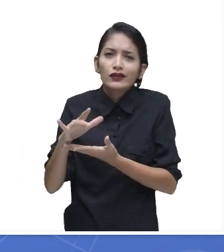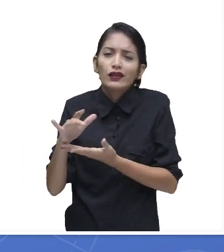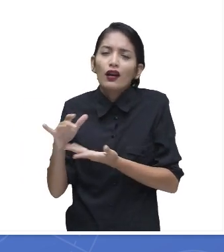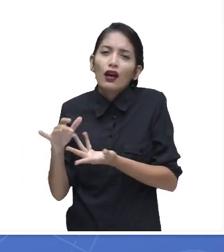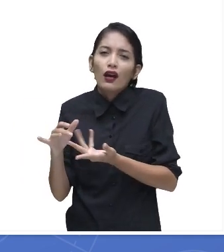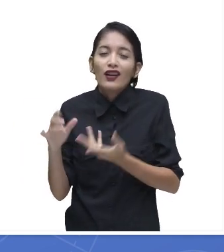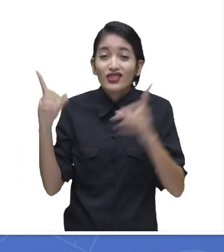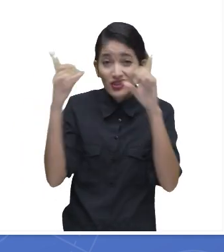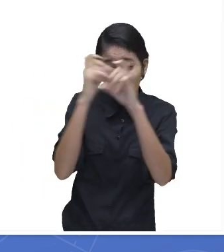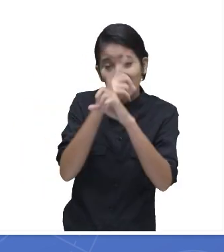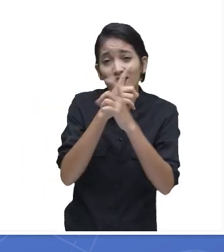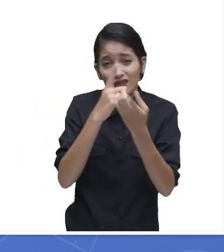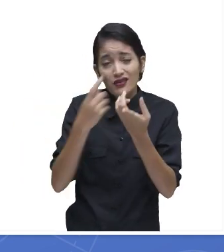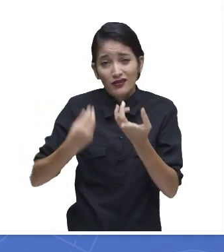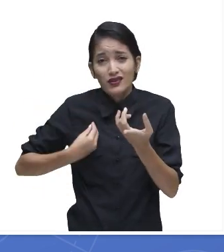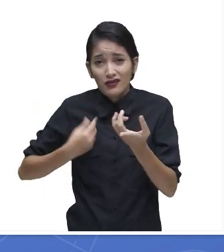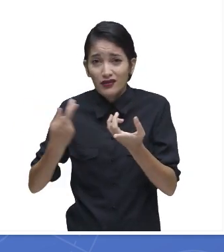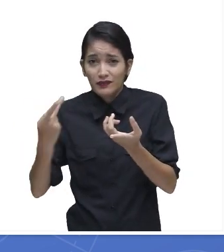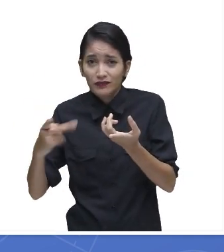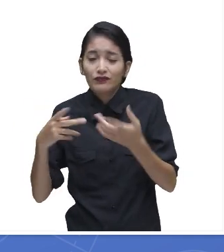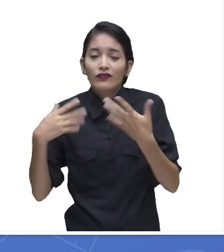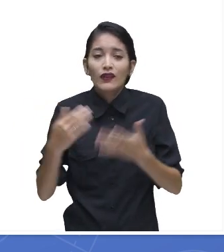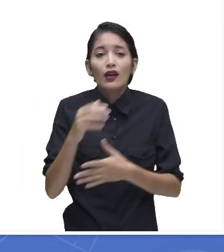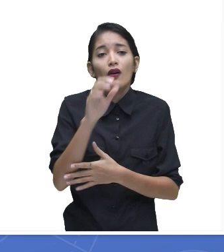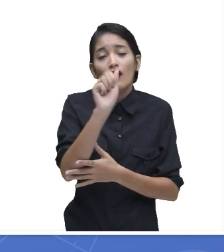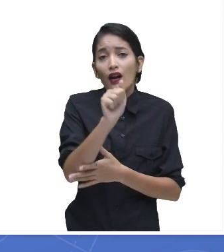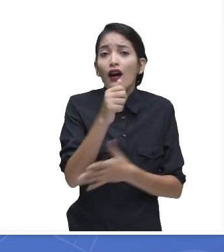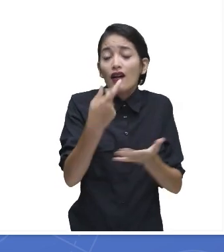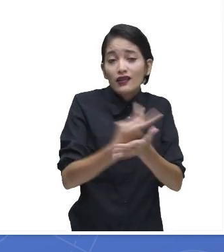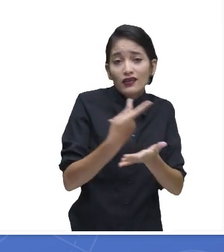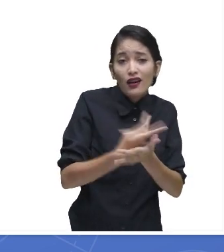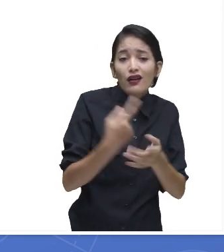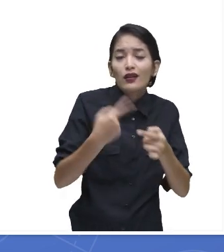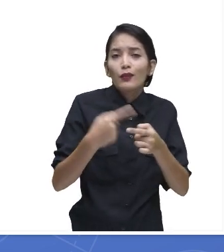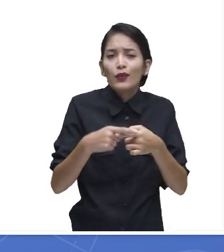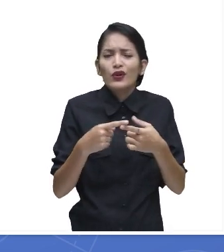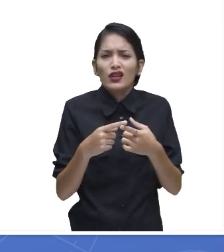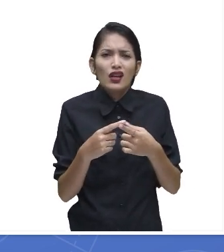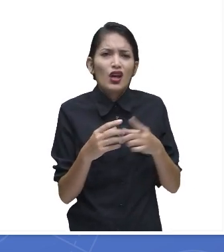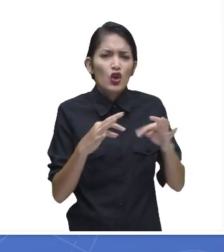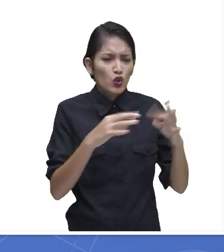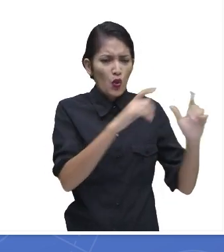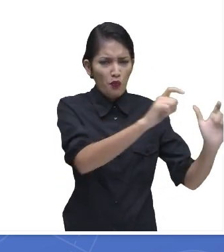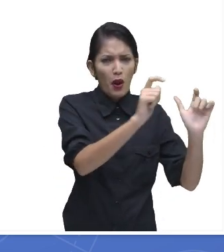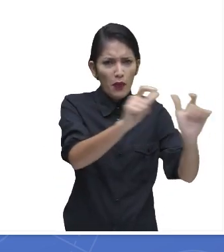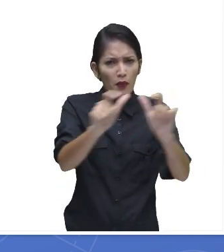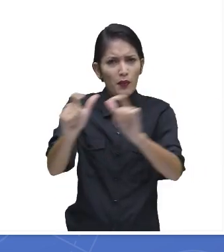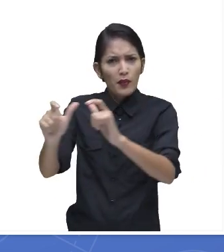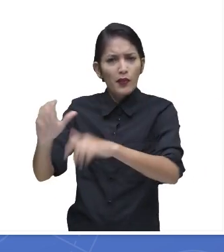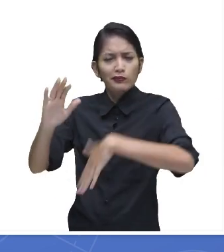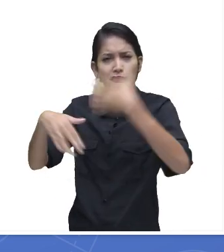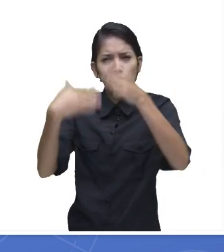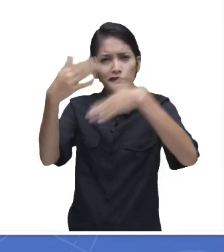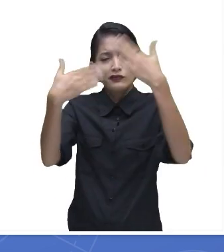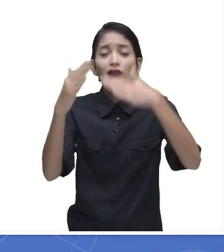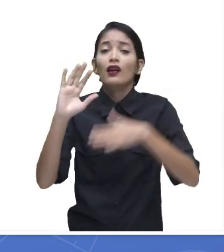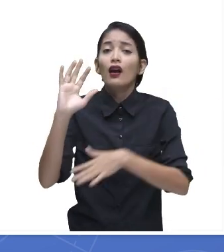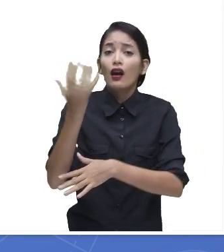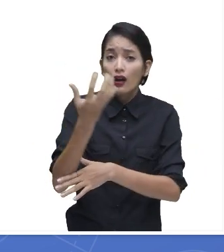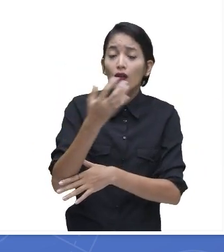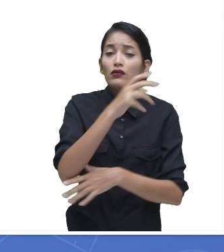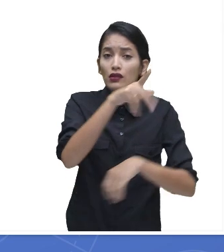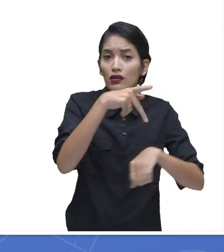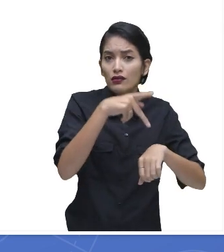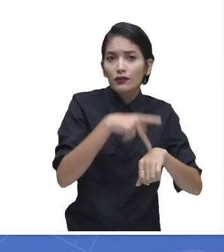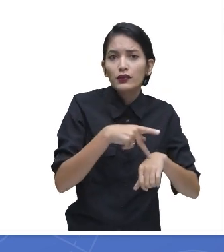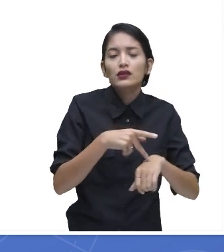precárias. Né? A letra A está errada porque ela está dizendo que todos os núcleos urbanos avançados ocorrem no país. A gente